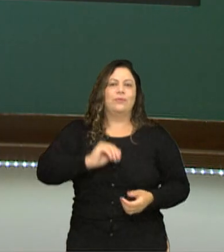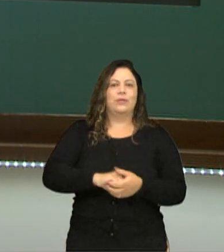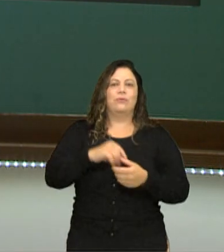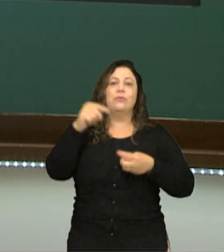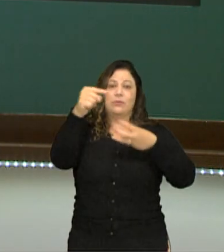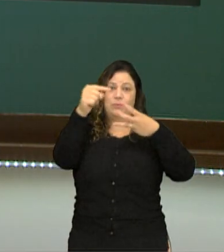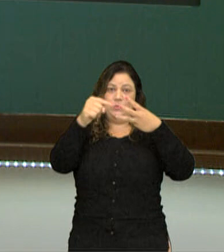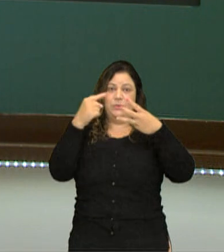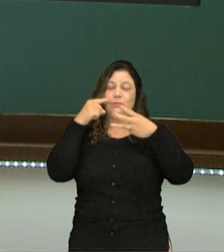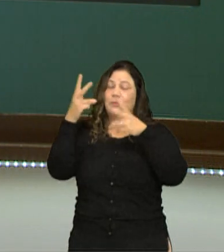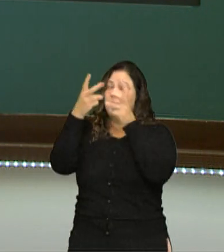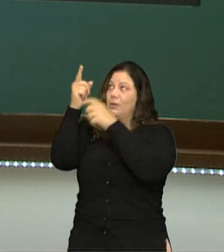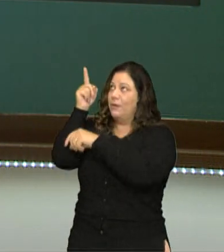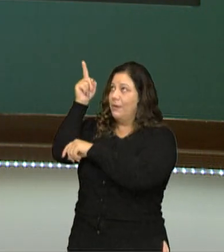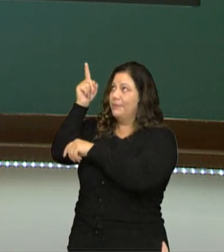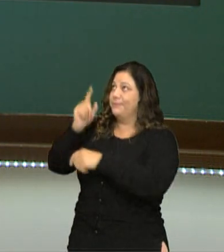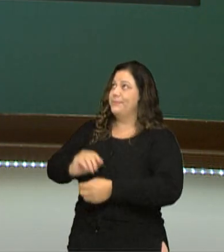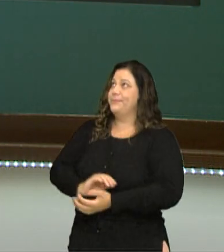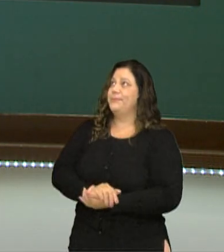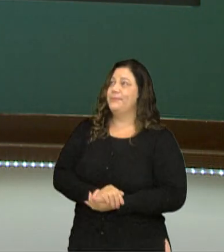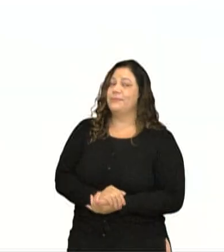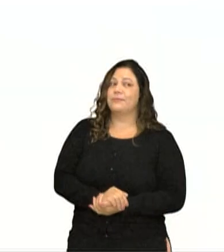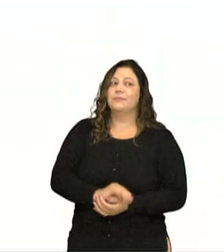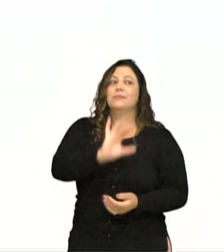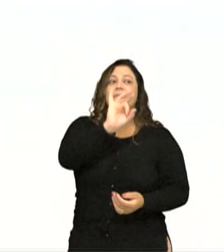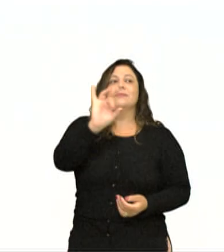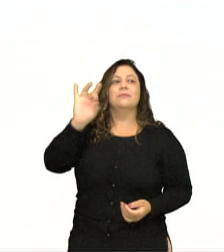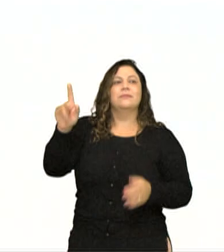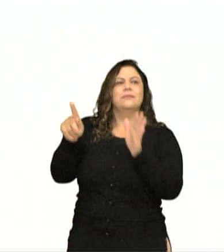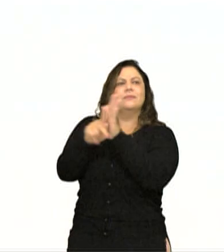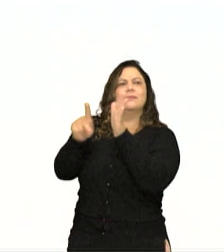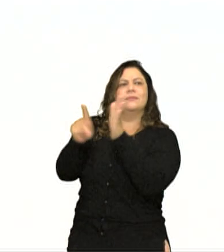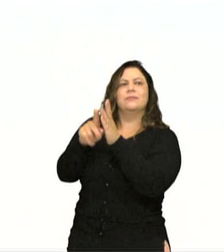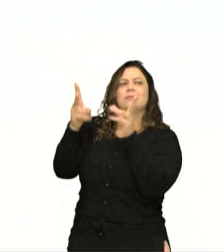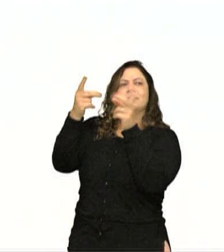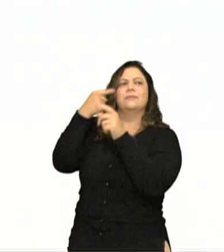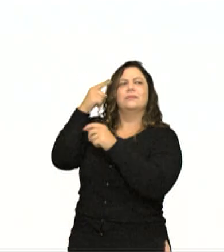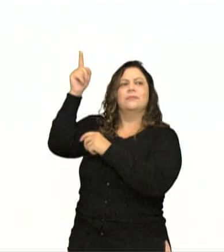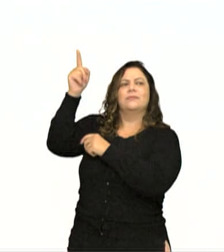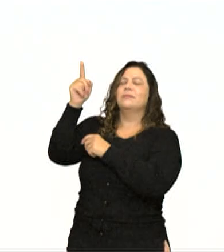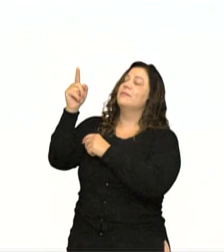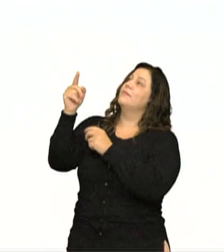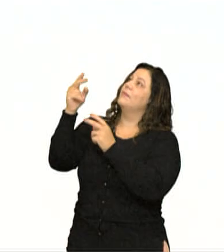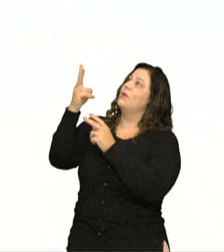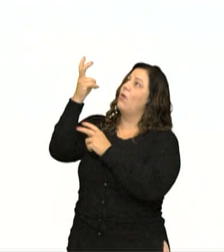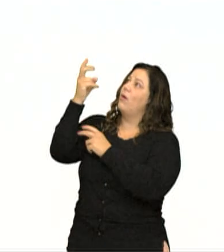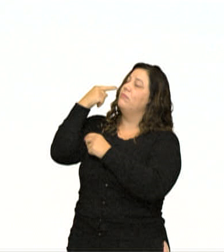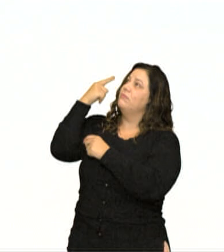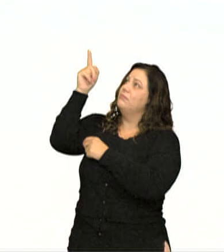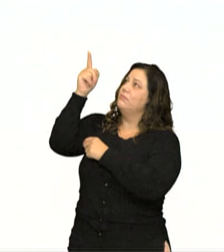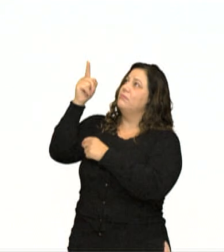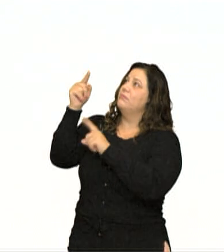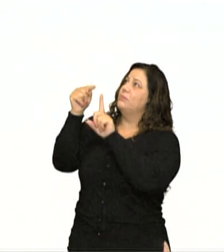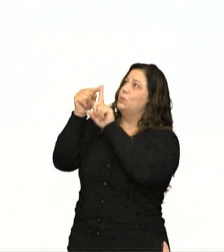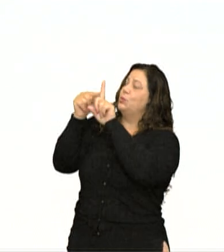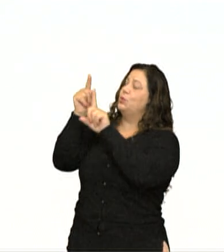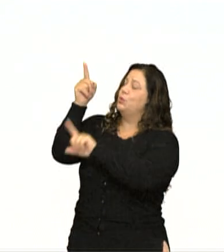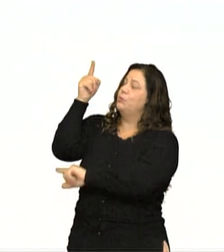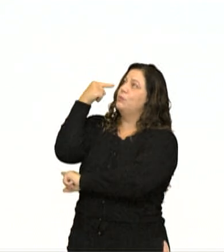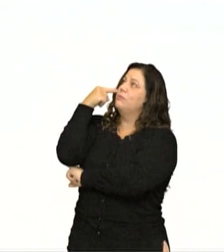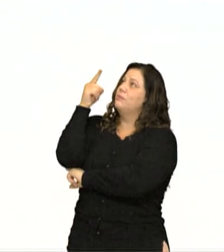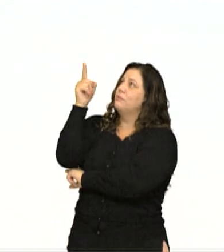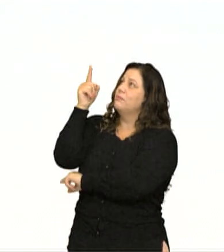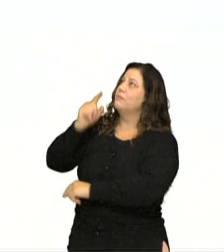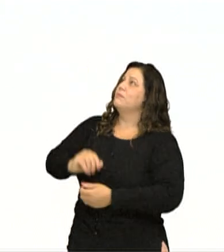3. Olha só, né? Então, cada um com a sua função. Então, a ânfora, né, olha esse formato aqui que, né, lembra a questão